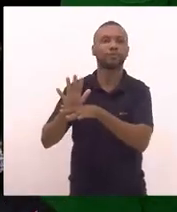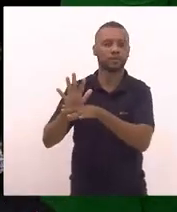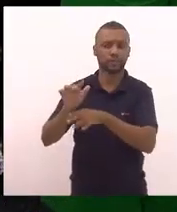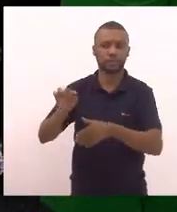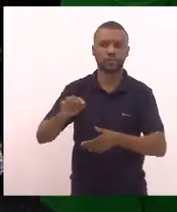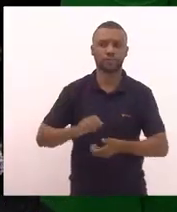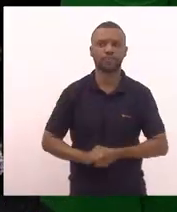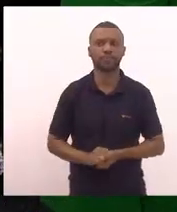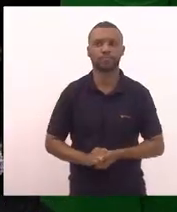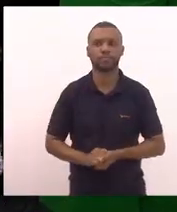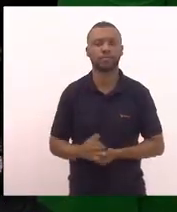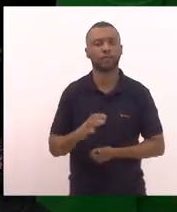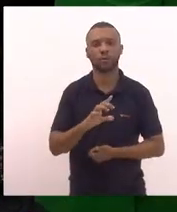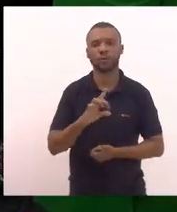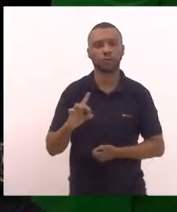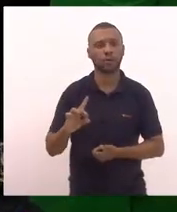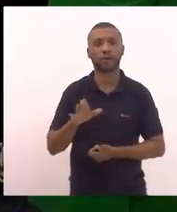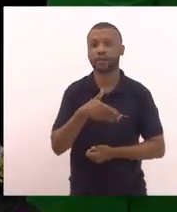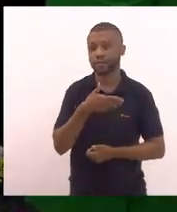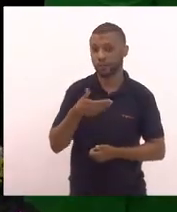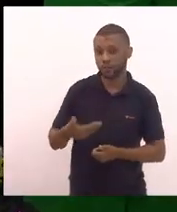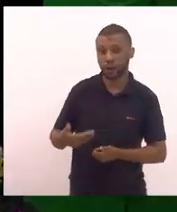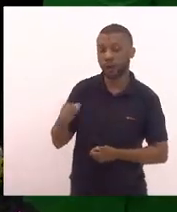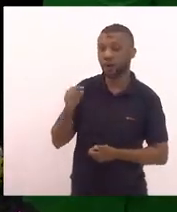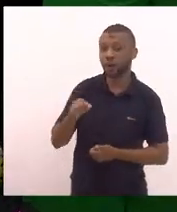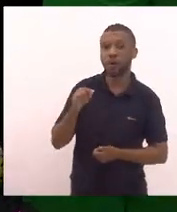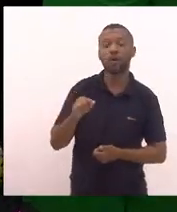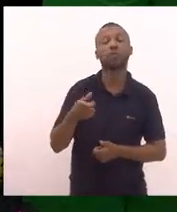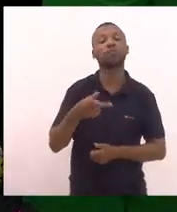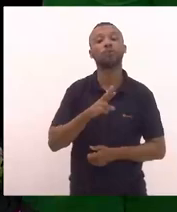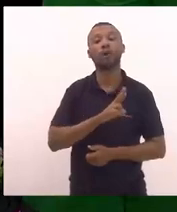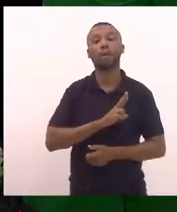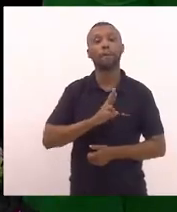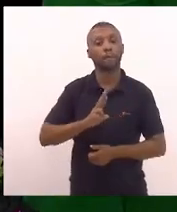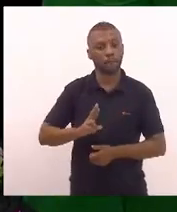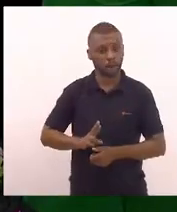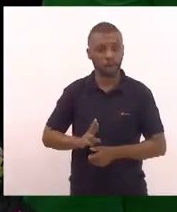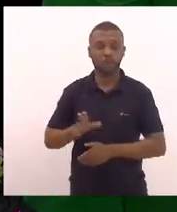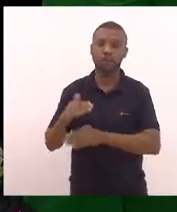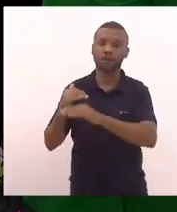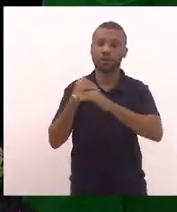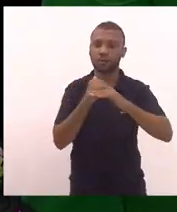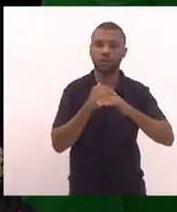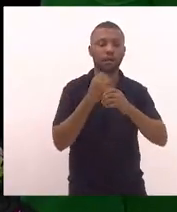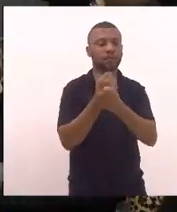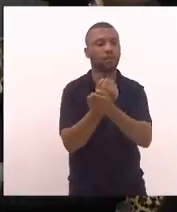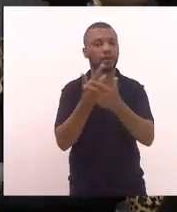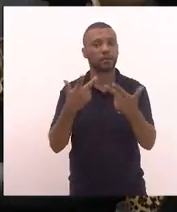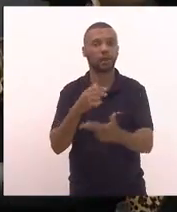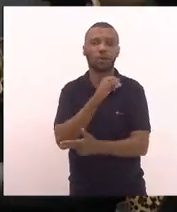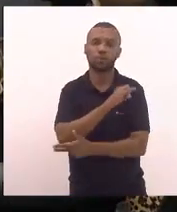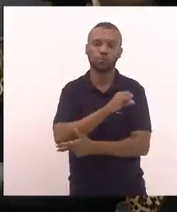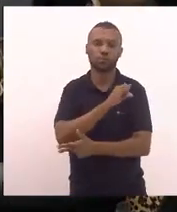Duque de Caxias, coordenador estadual dos Republicanos Igualdade Racial do Rio.